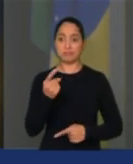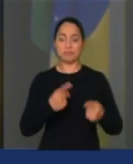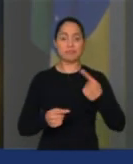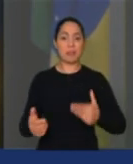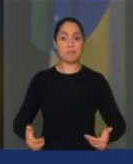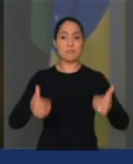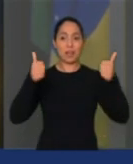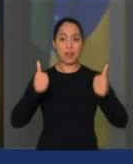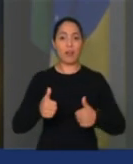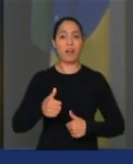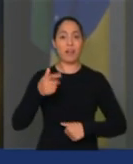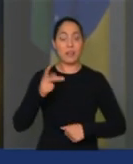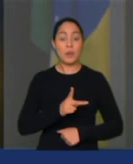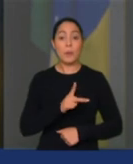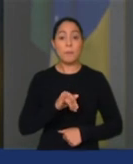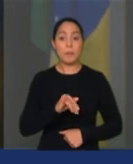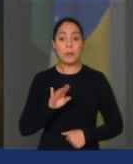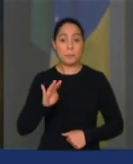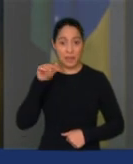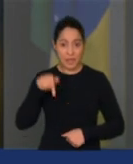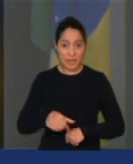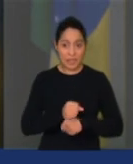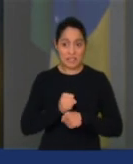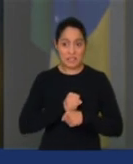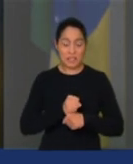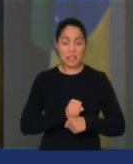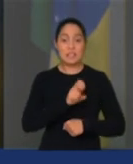do crescimento do PIB esse ano é de